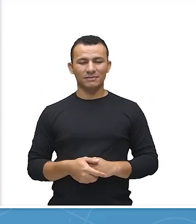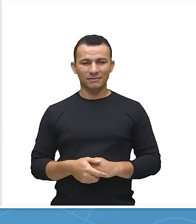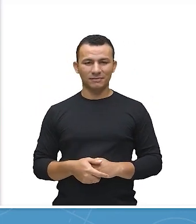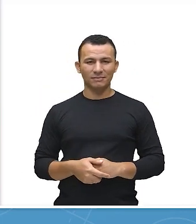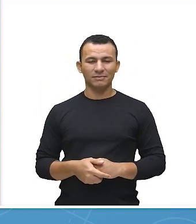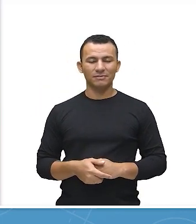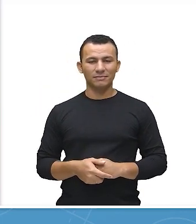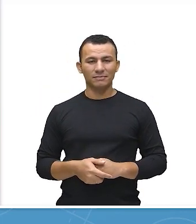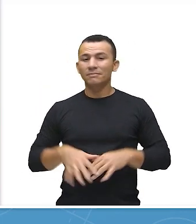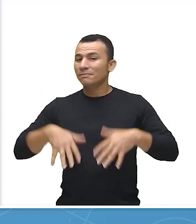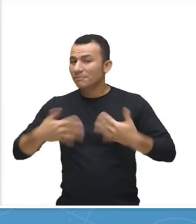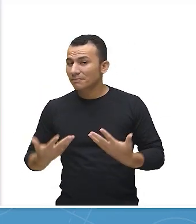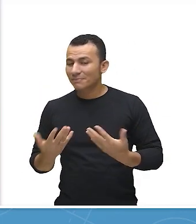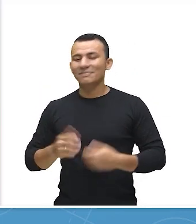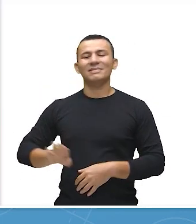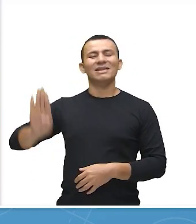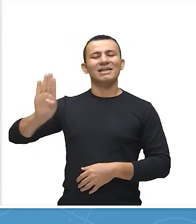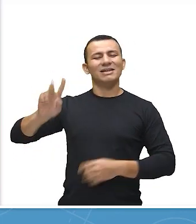letra B.